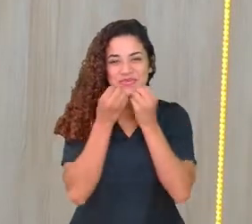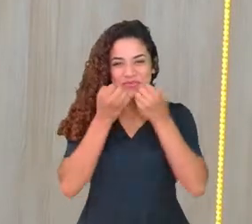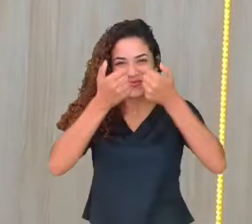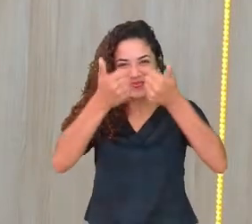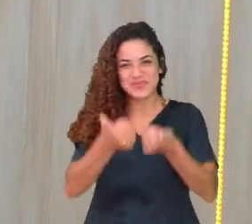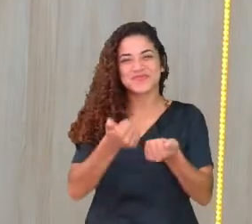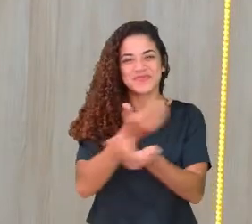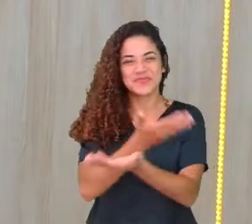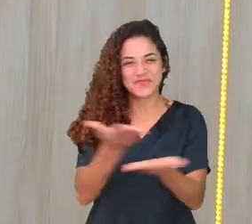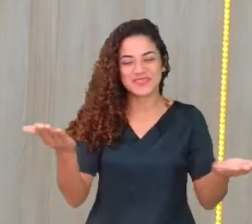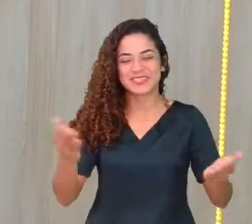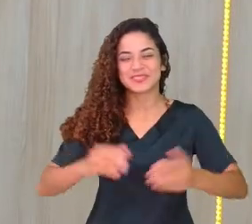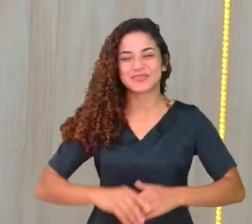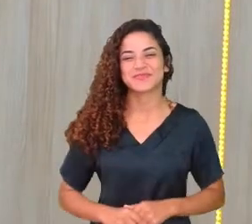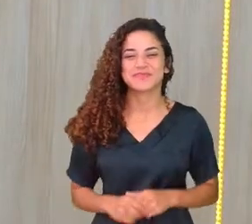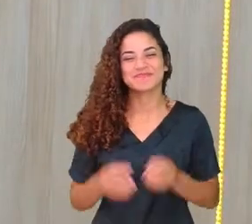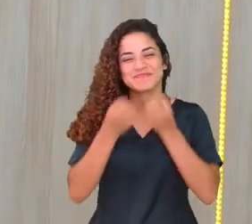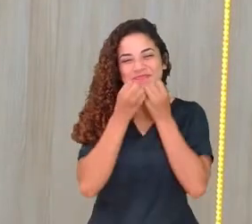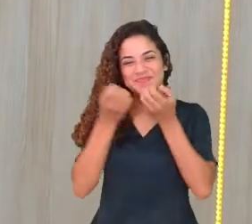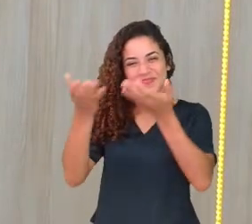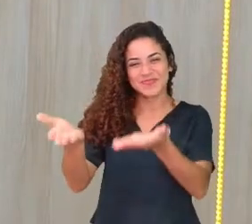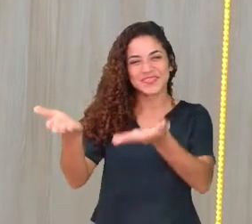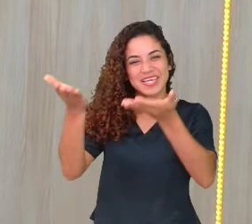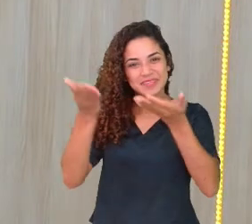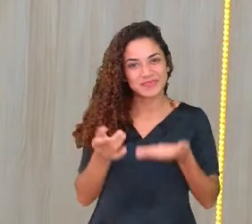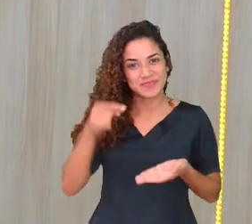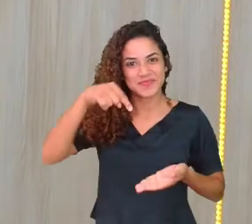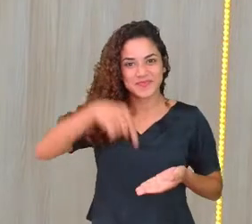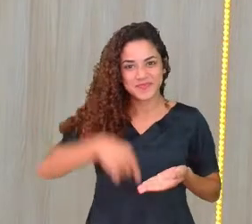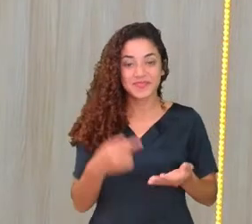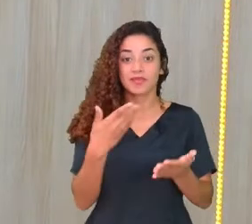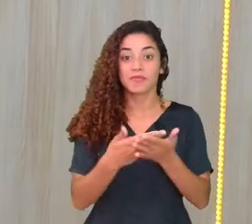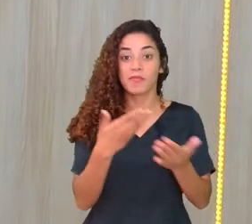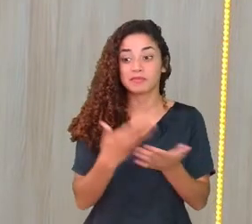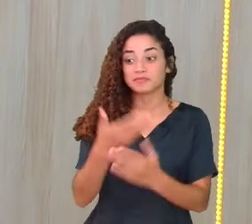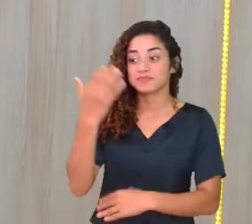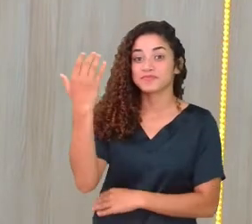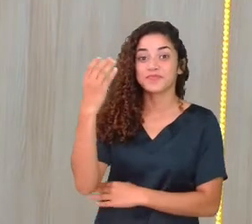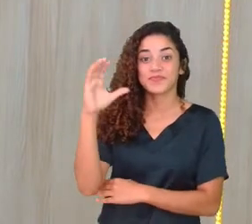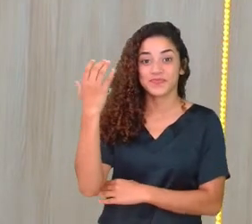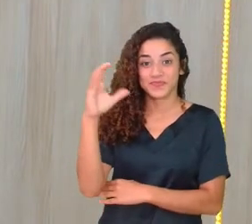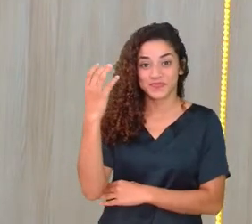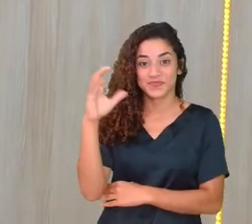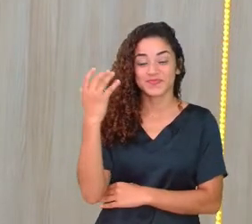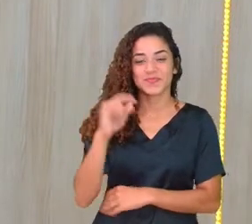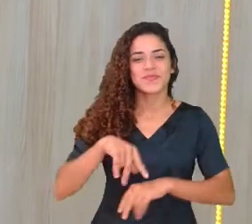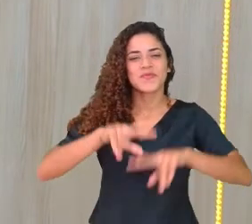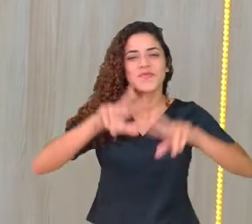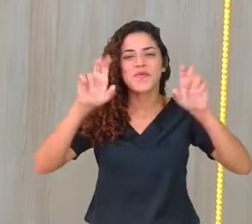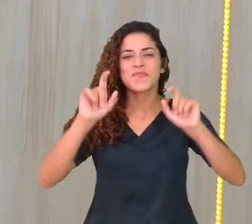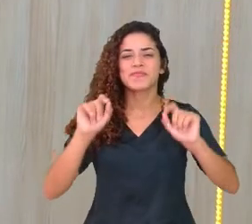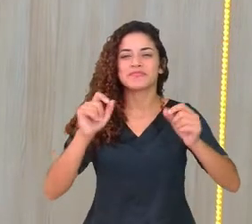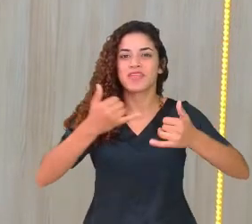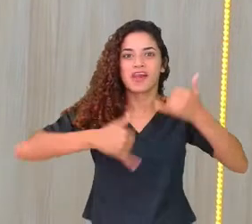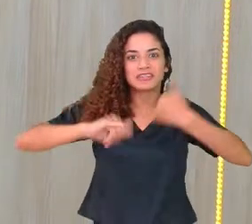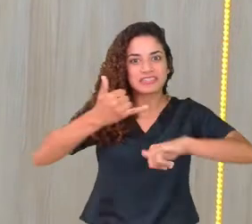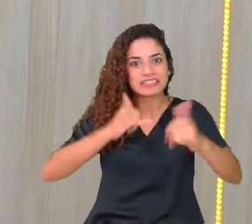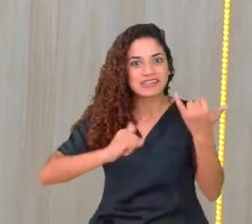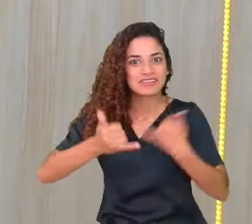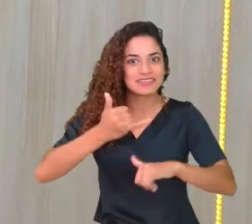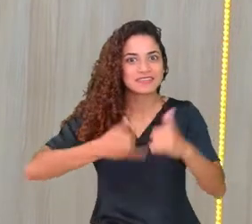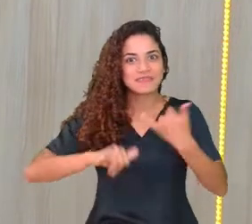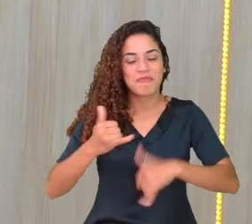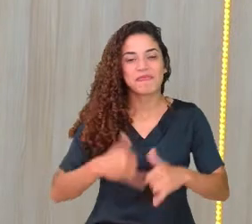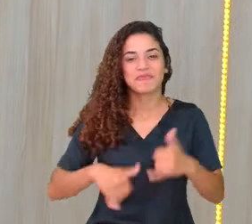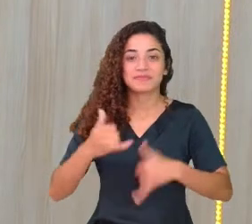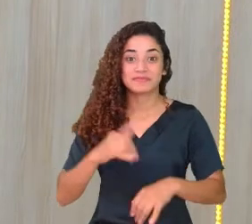tudo bem com vocês? Bem-vindos e bem-vindas para mais uma aula de ciências, pessoal. E o tema de hoje é eletricidade.